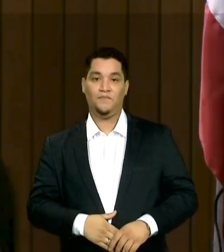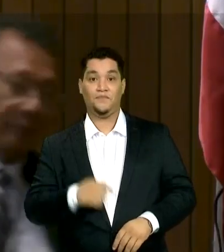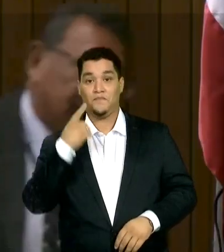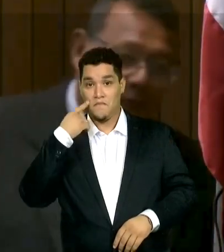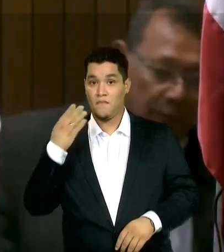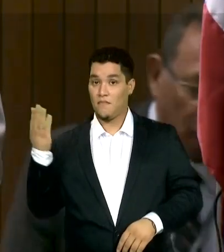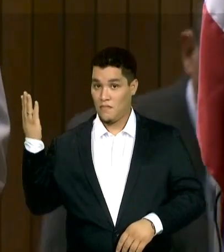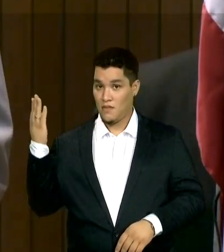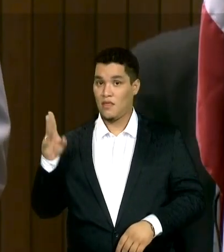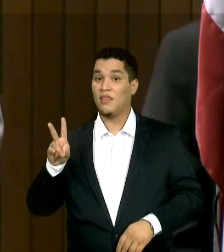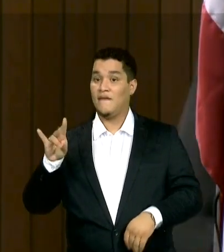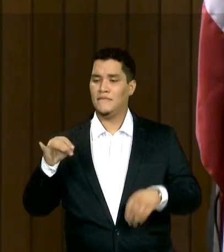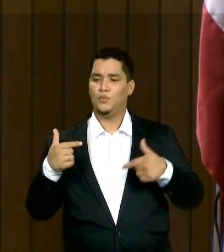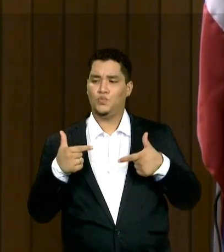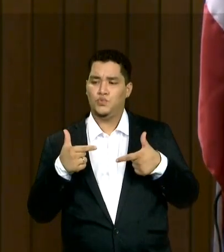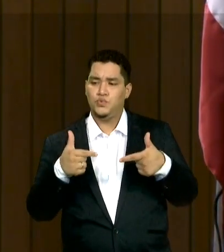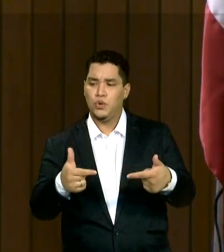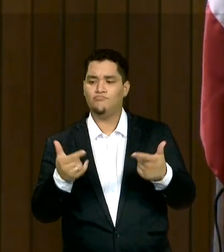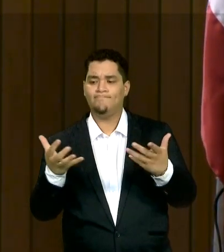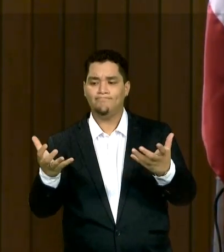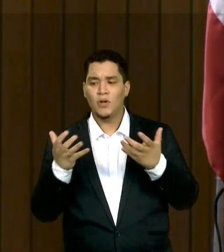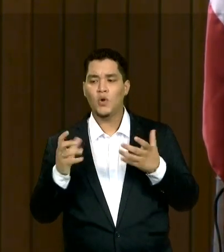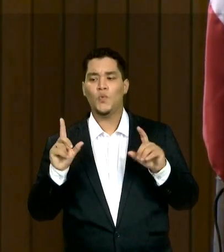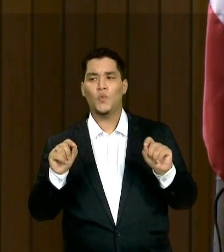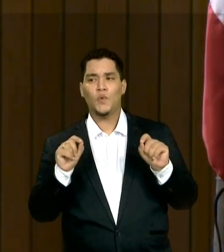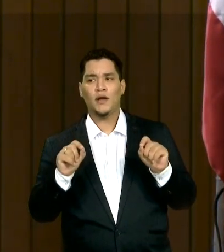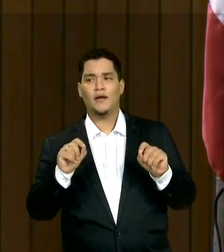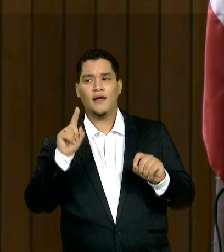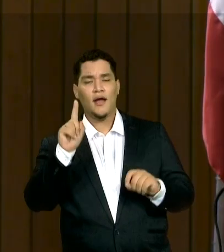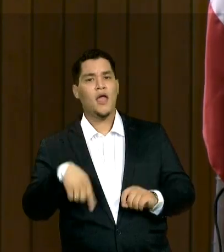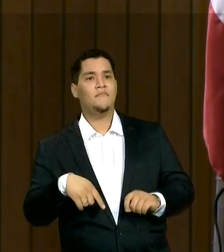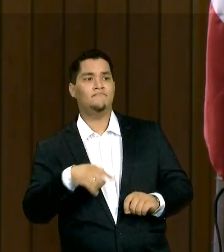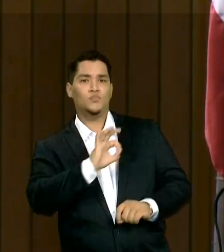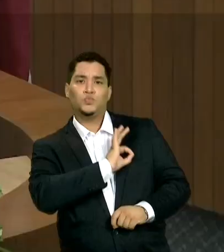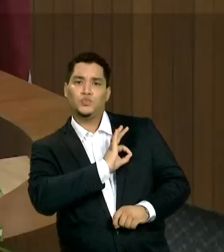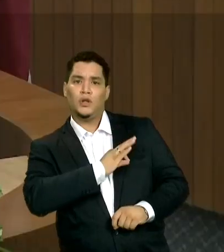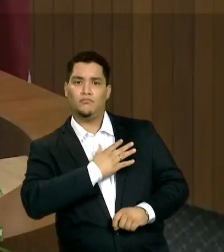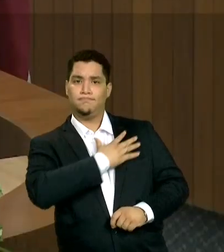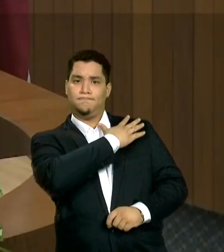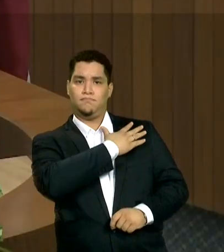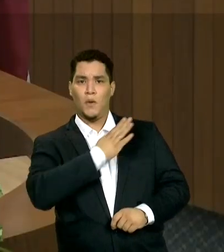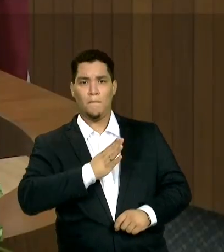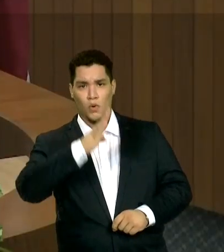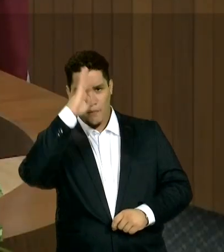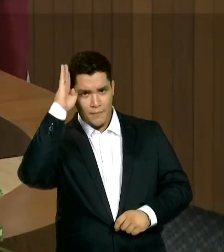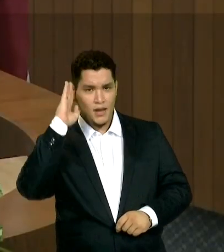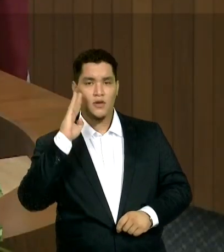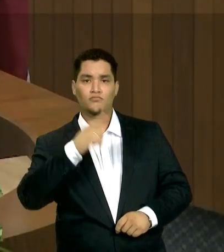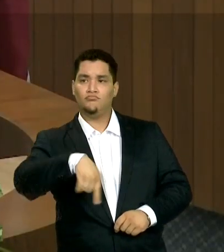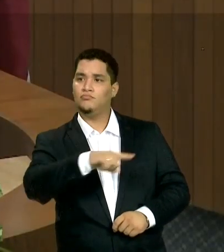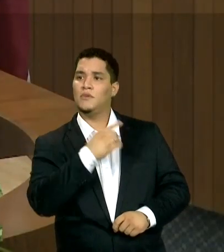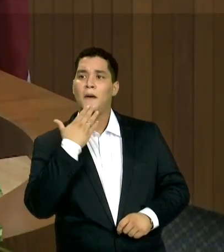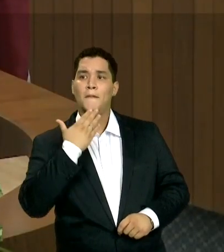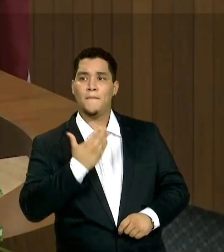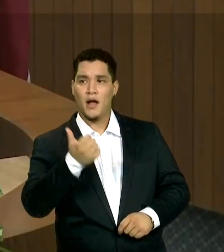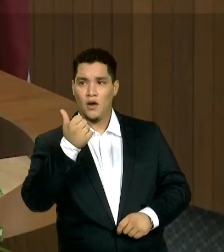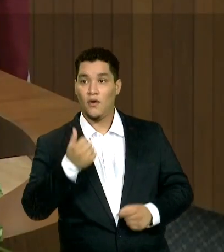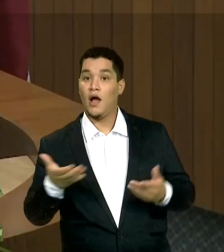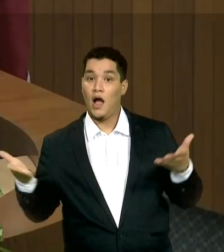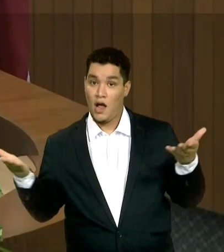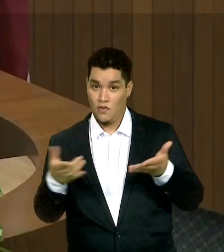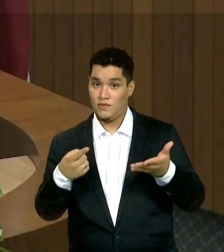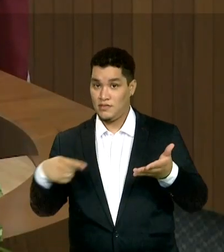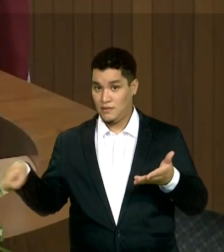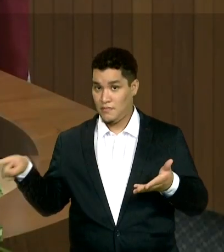lutando por avanços na valorização de policiais e bombeiros militares do Estado. Nós estaremos nessa semana dialogando